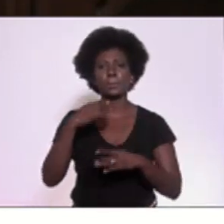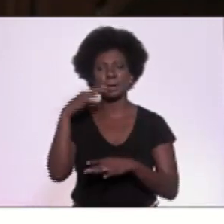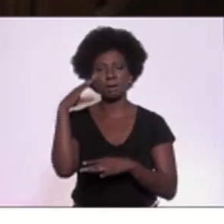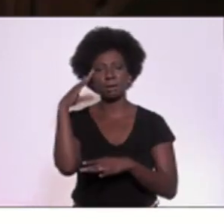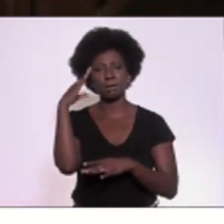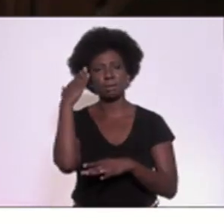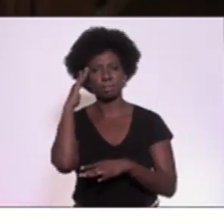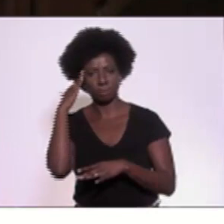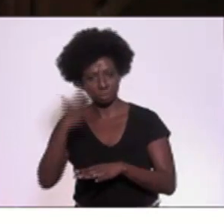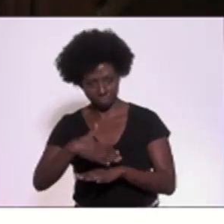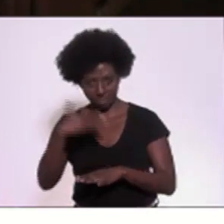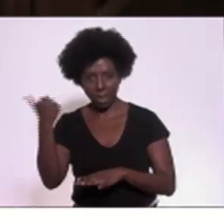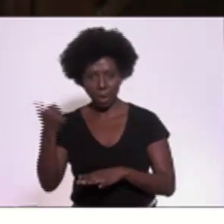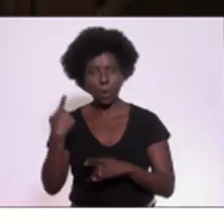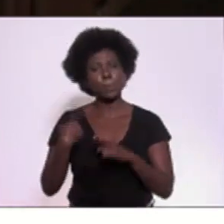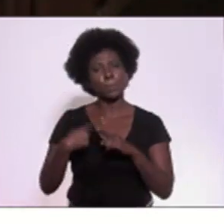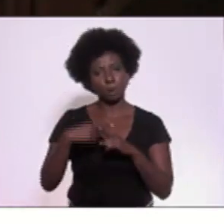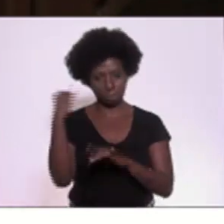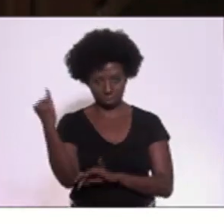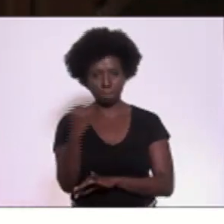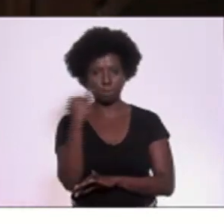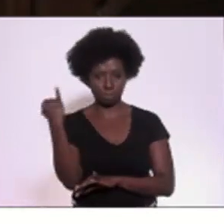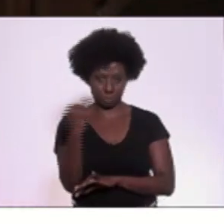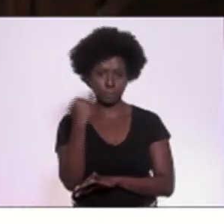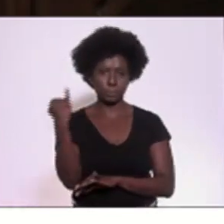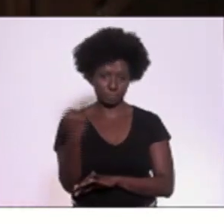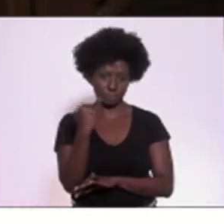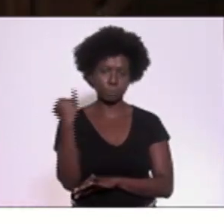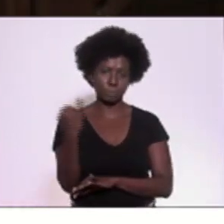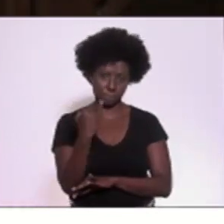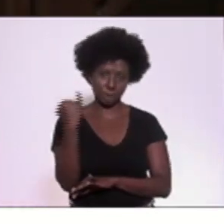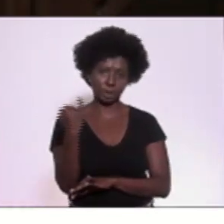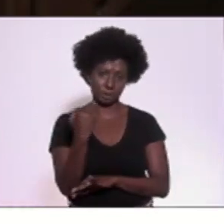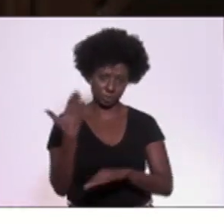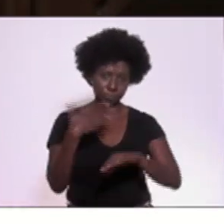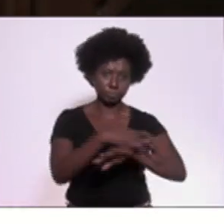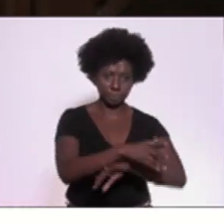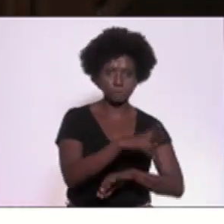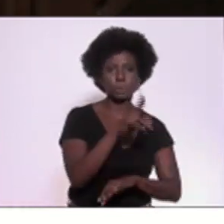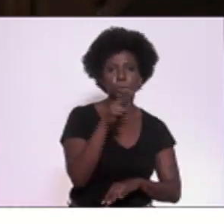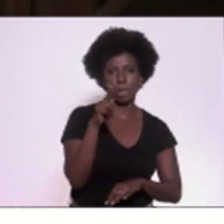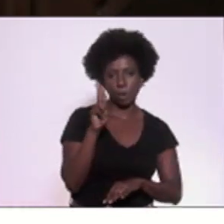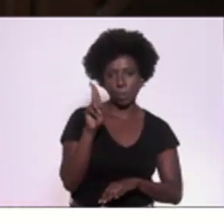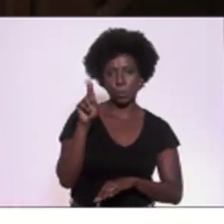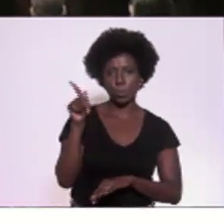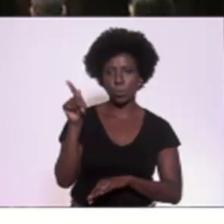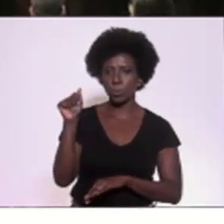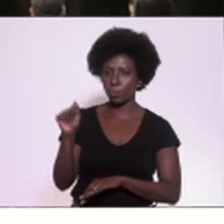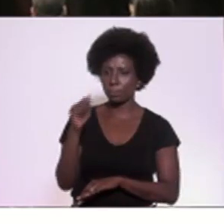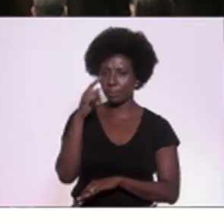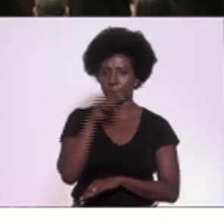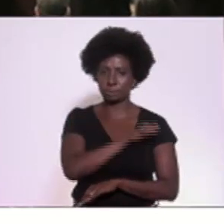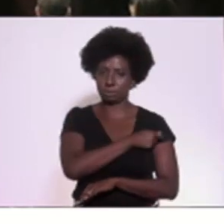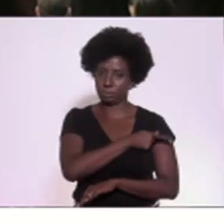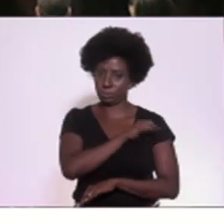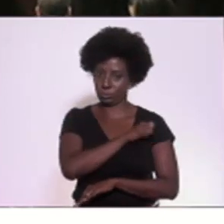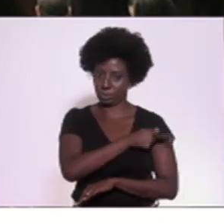que é positiva em relação à sua preocupação com a implantação de uma UPA em São Gonçalo. Deputado Luiz Paulo. Senhor